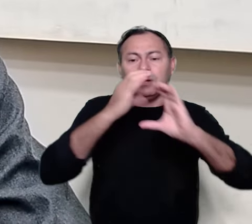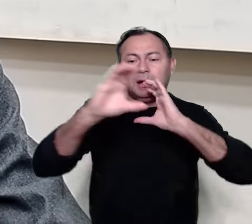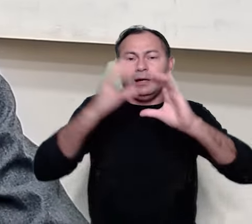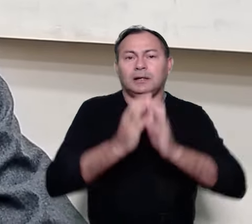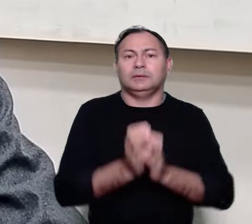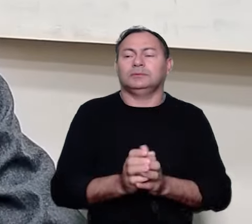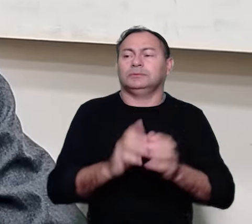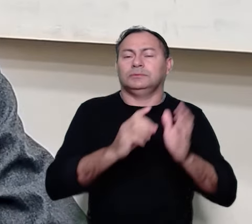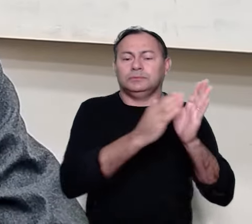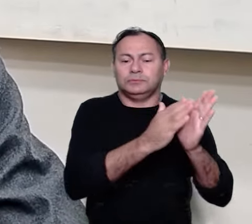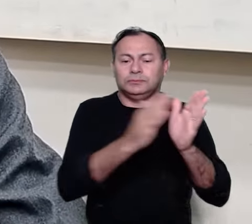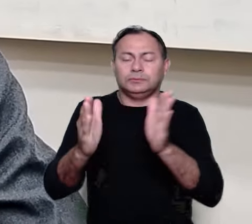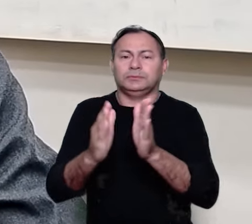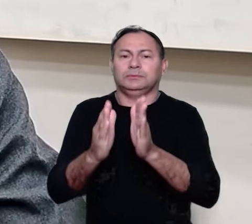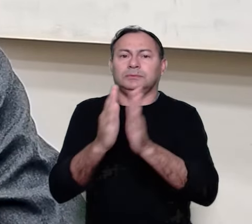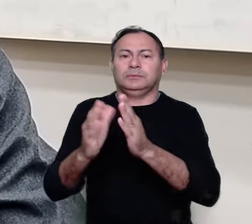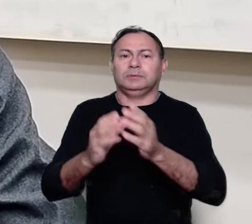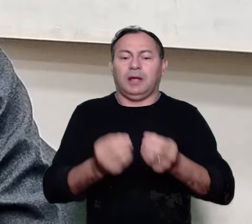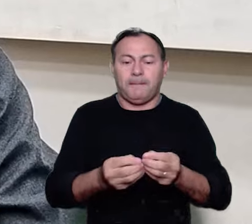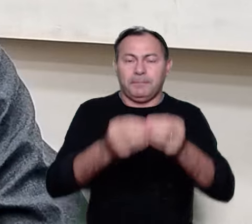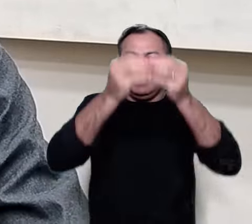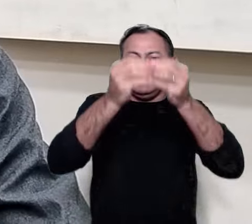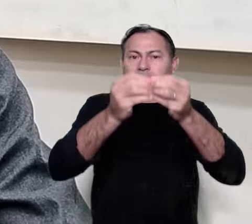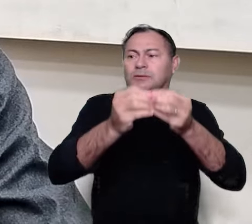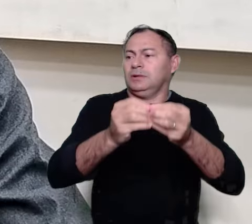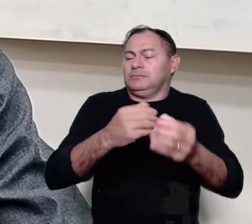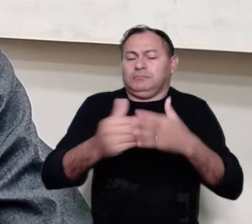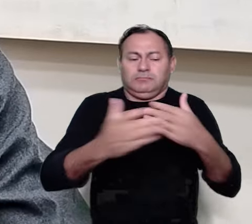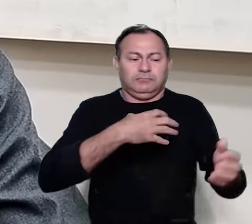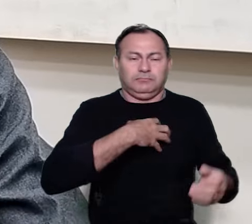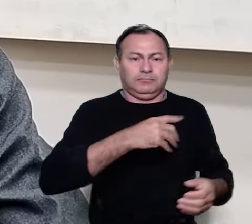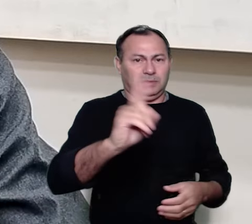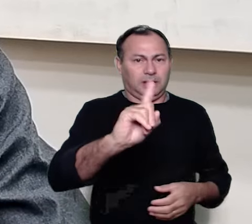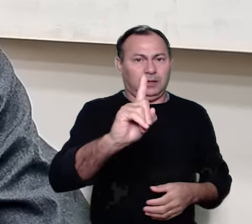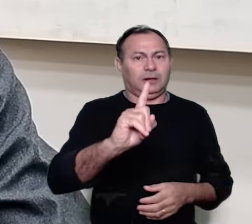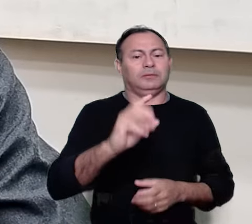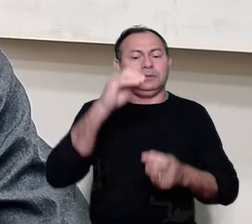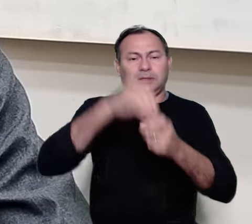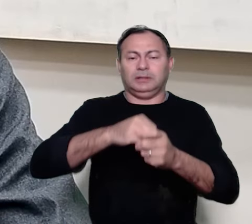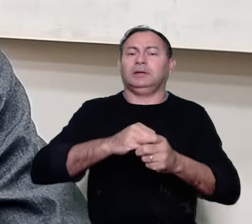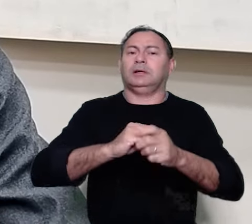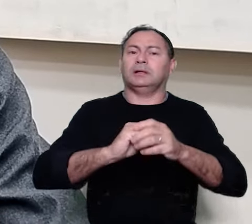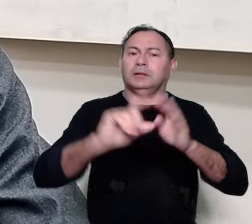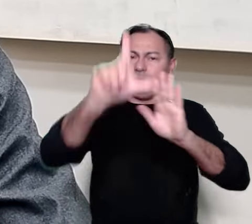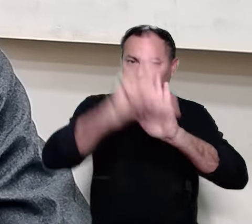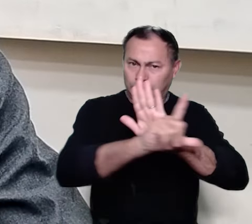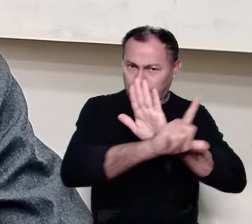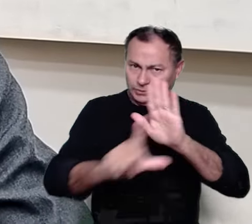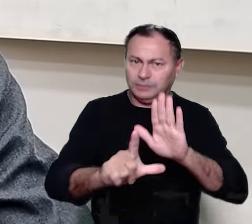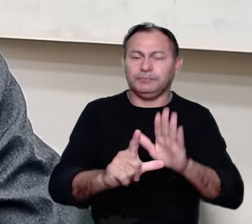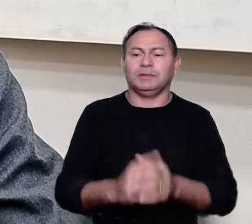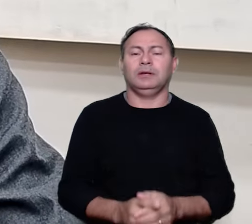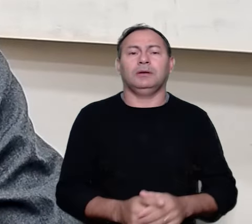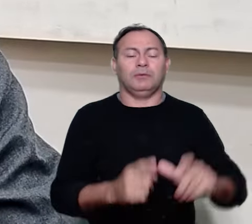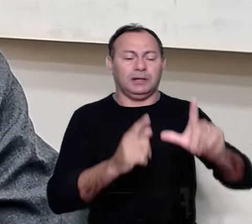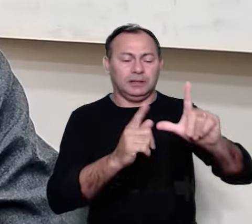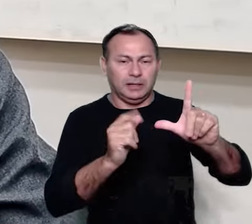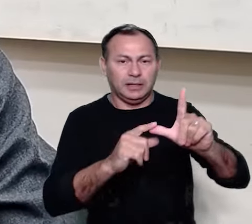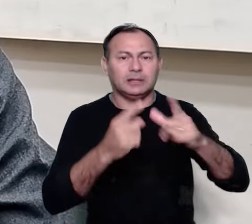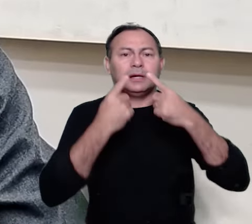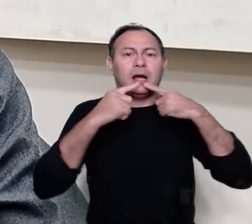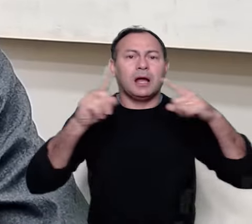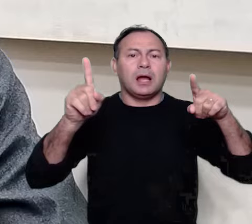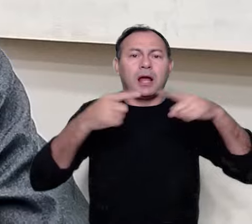cantos do ordinário da missa não são alheios à ação litúrgica. Com suas letras e